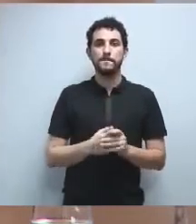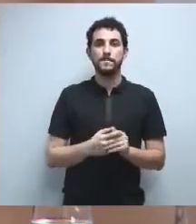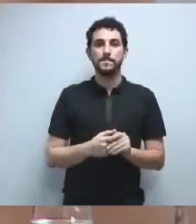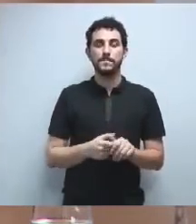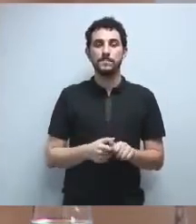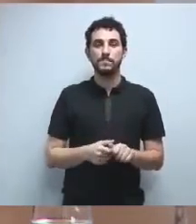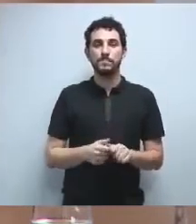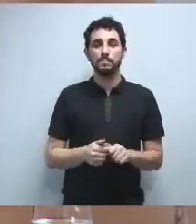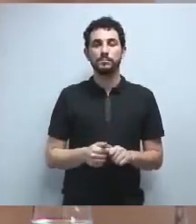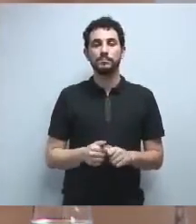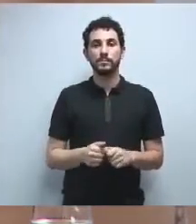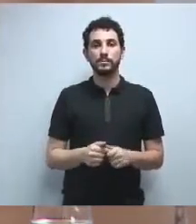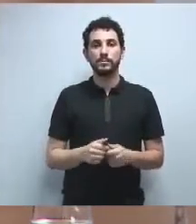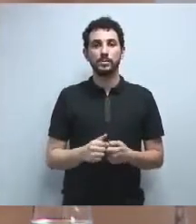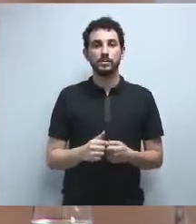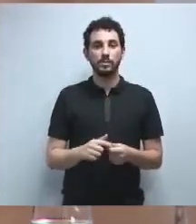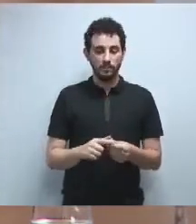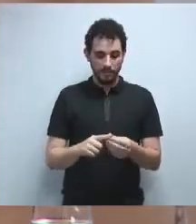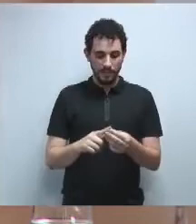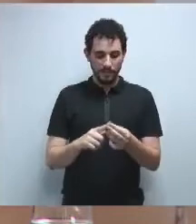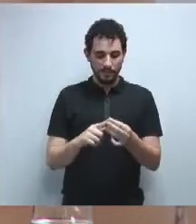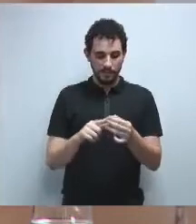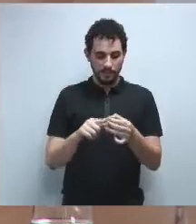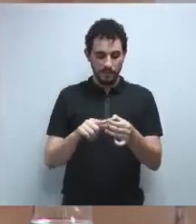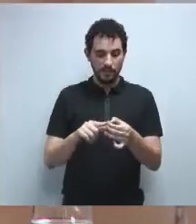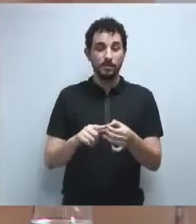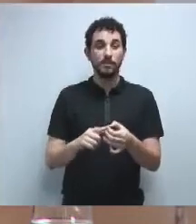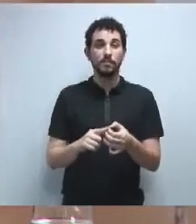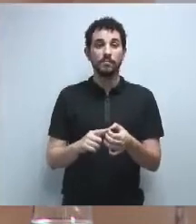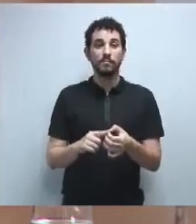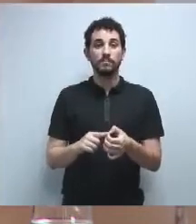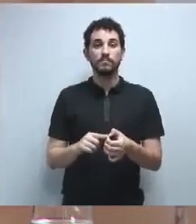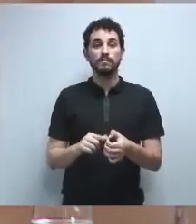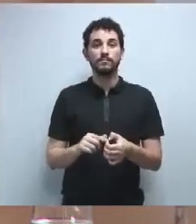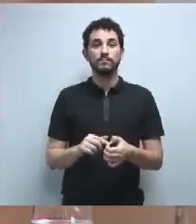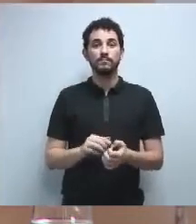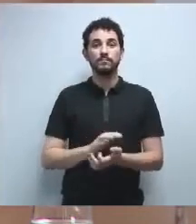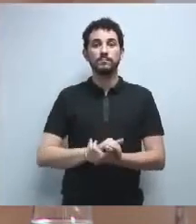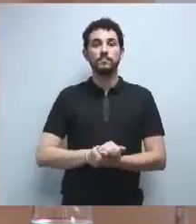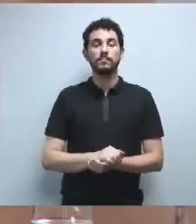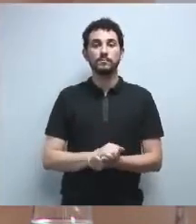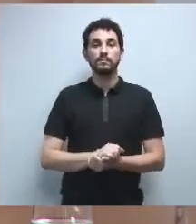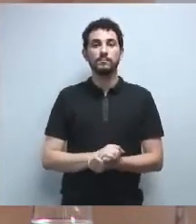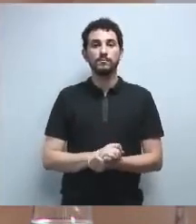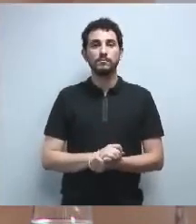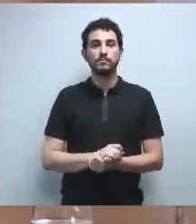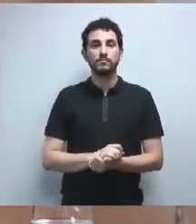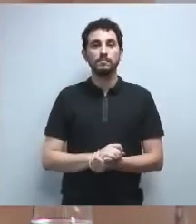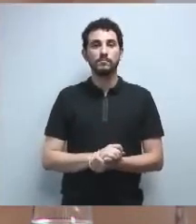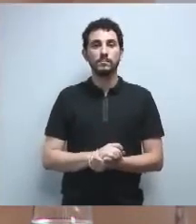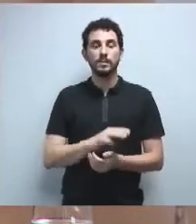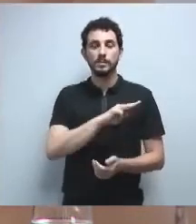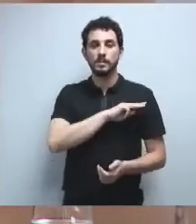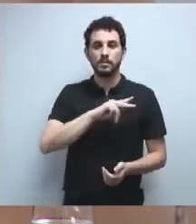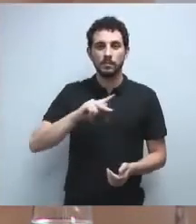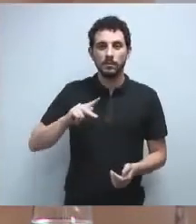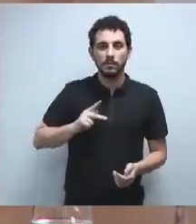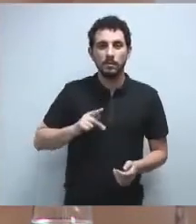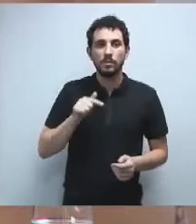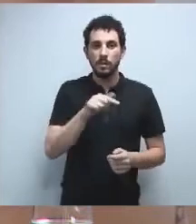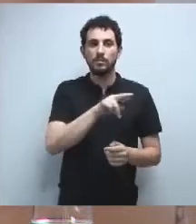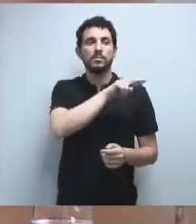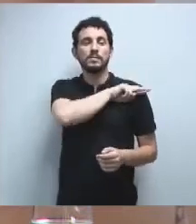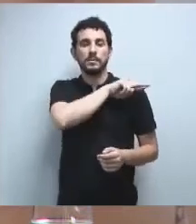estatuto ao lado do território e de governo ao ministério público compete